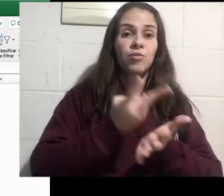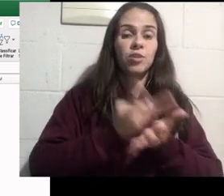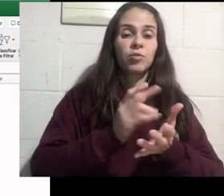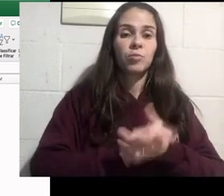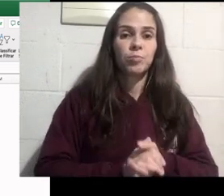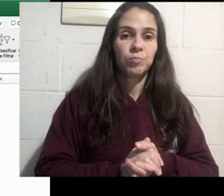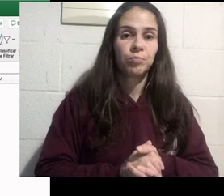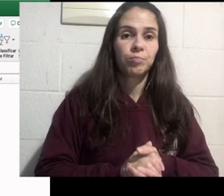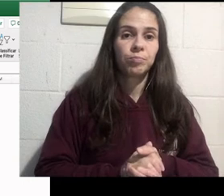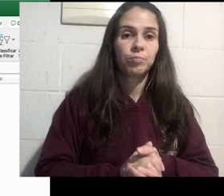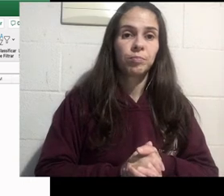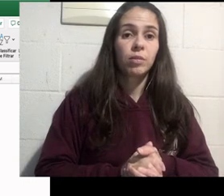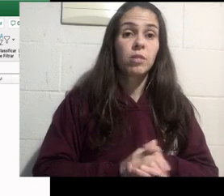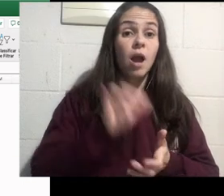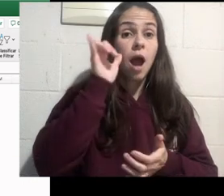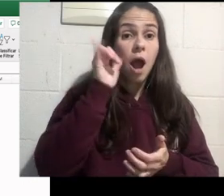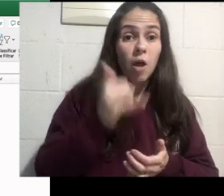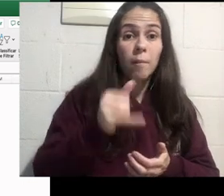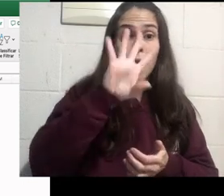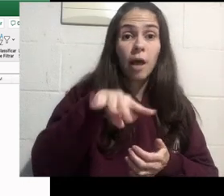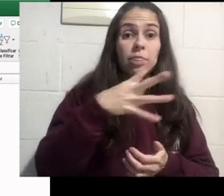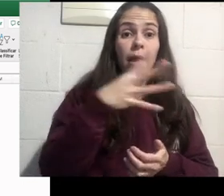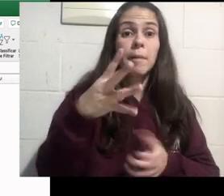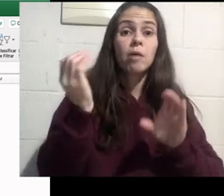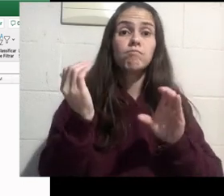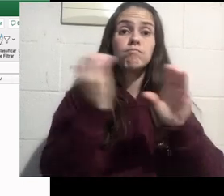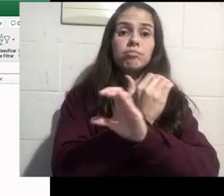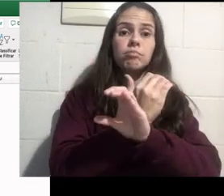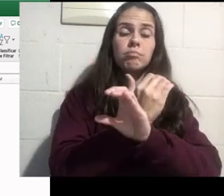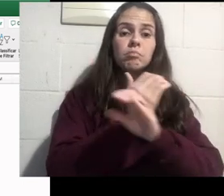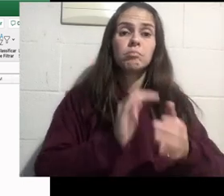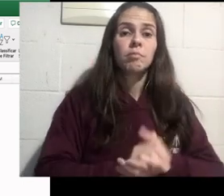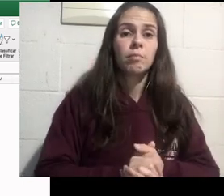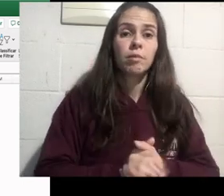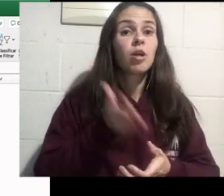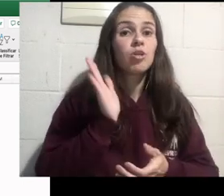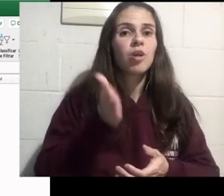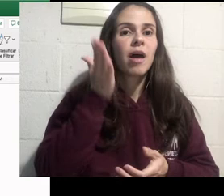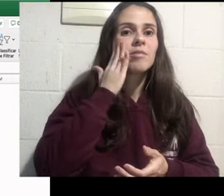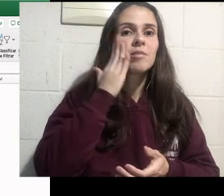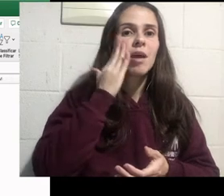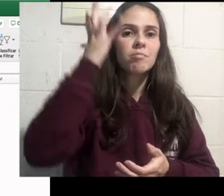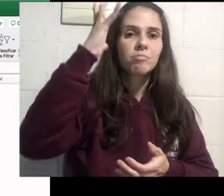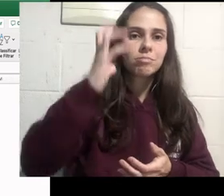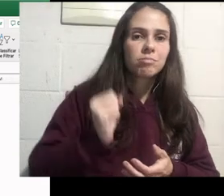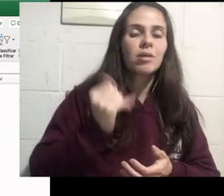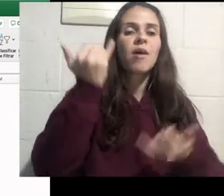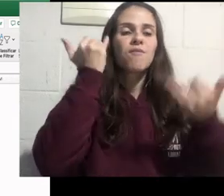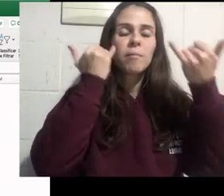1,9. Então, automaticamente essa tabela já vai ser preenchida, ó. Eu vou ter já todas as